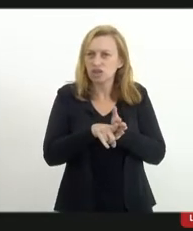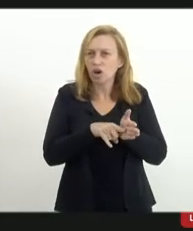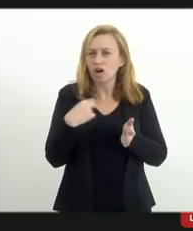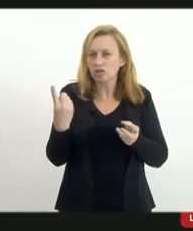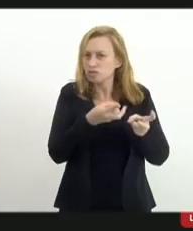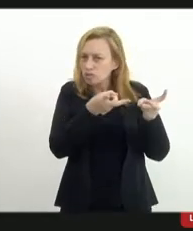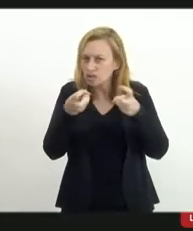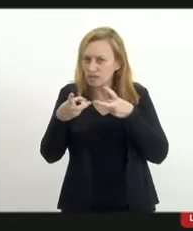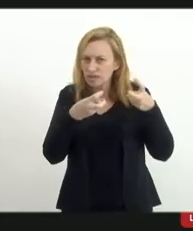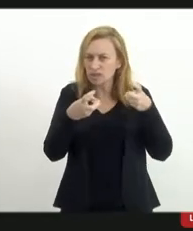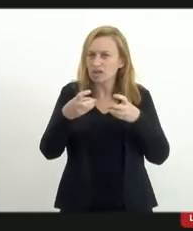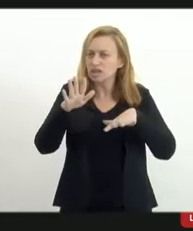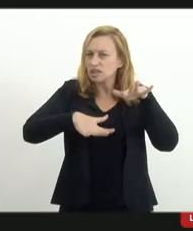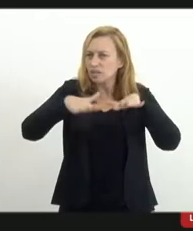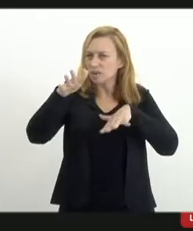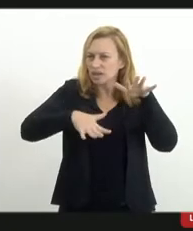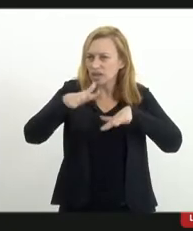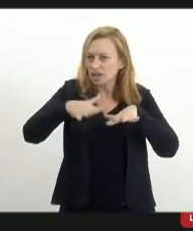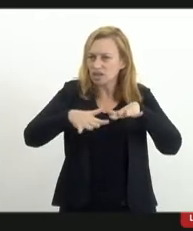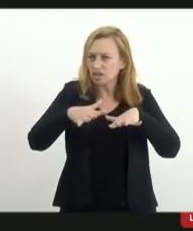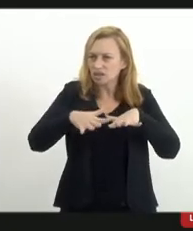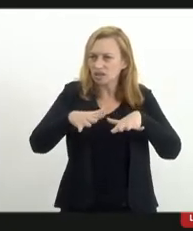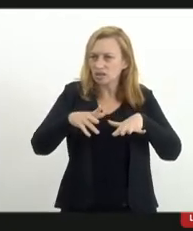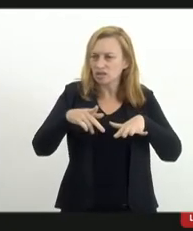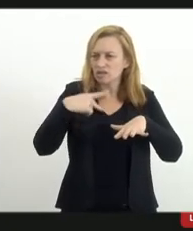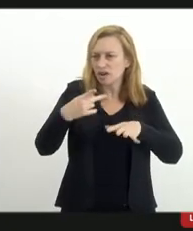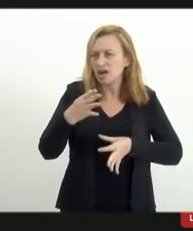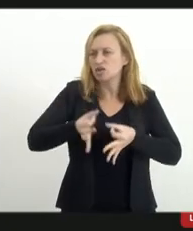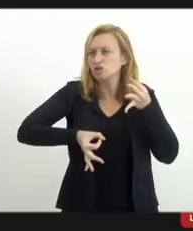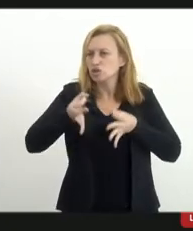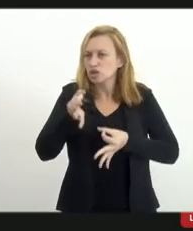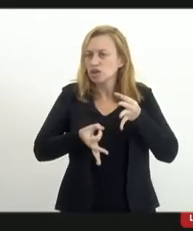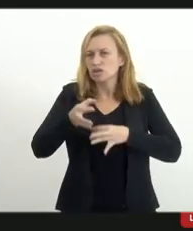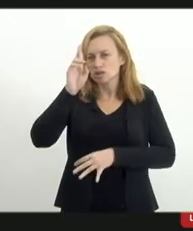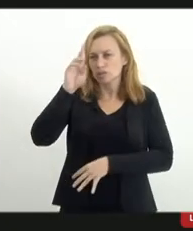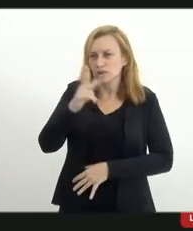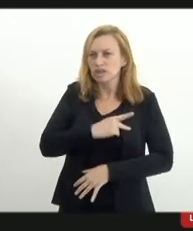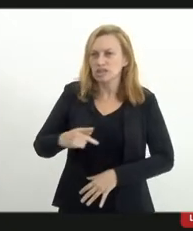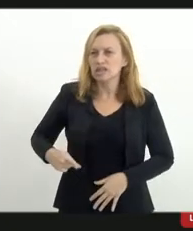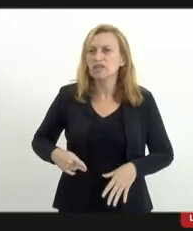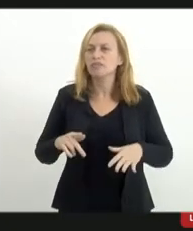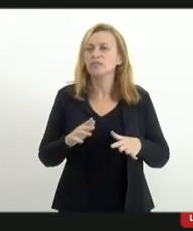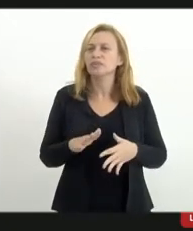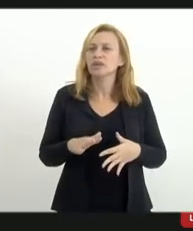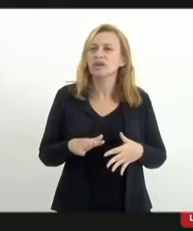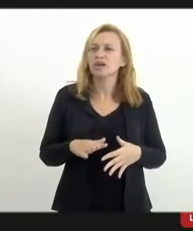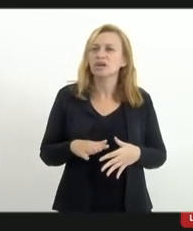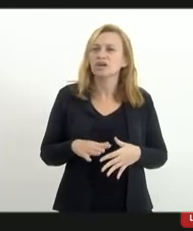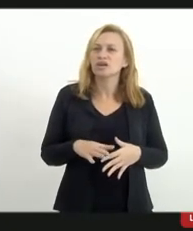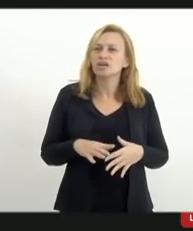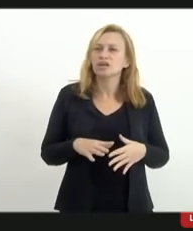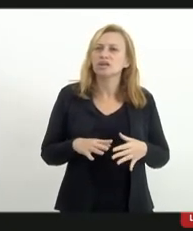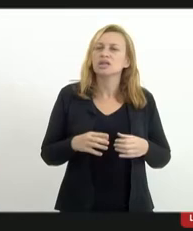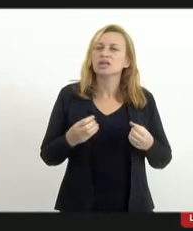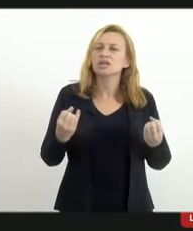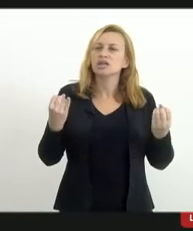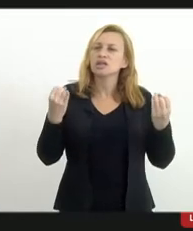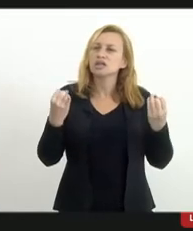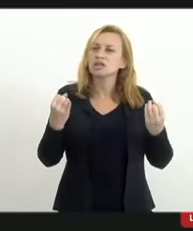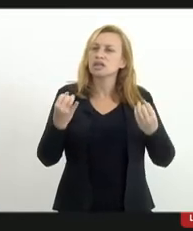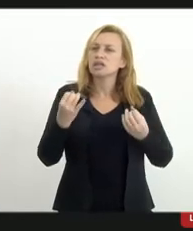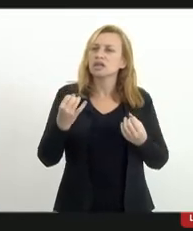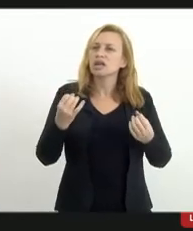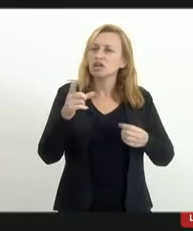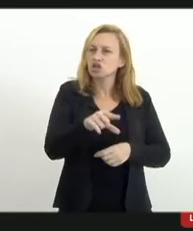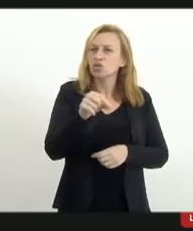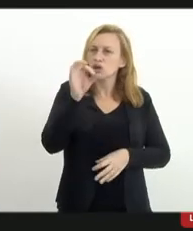observação, independente do nosso posicionamento jurídico, presidente, é que cabe à ANP definir o prazo, né?